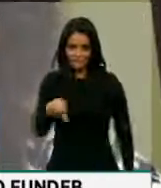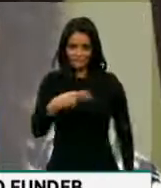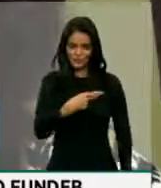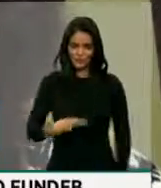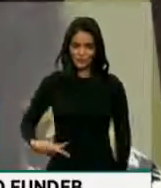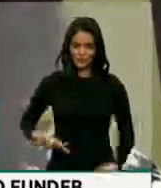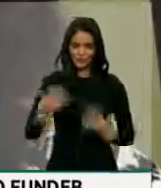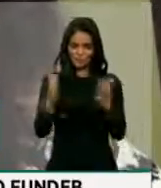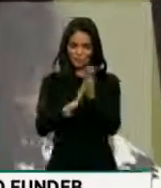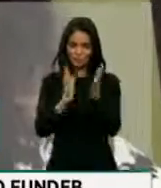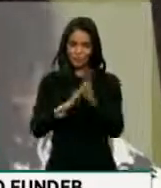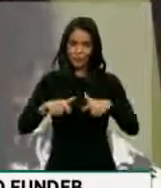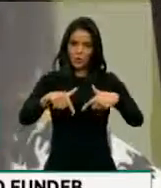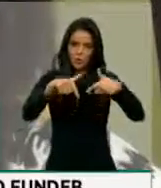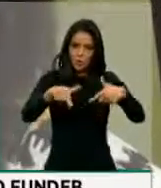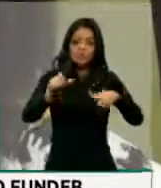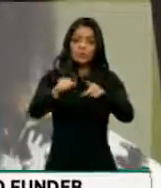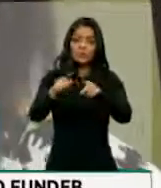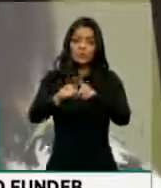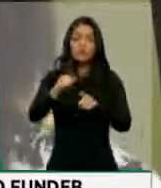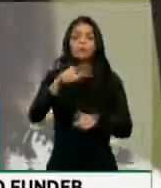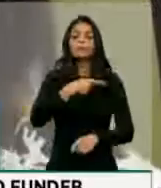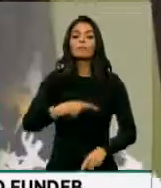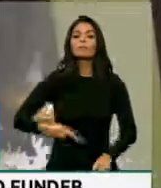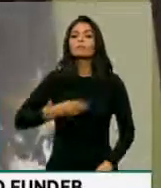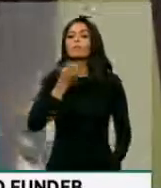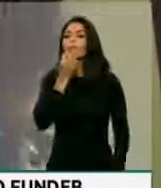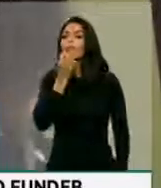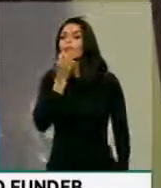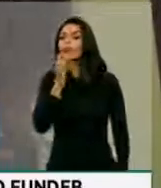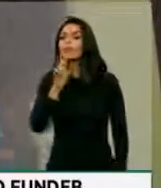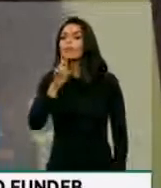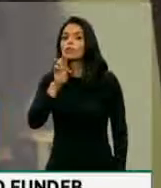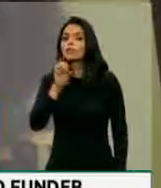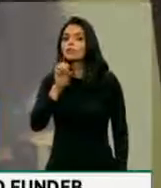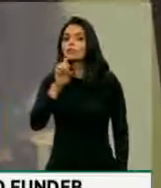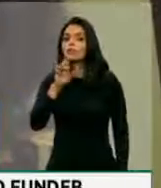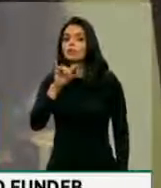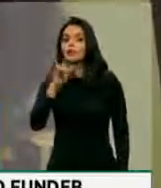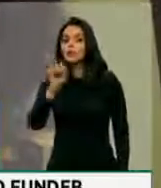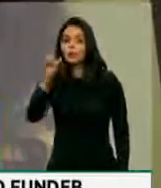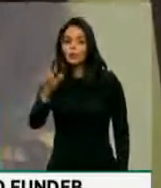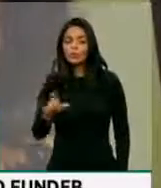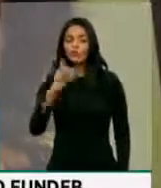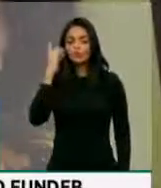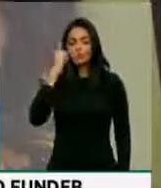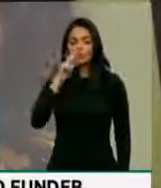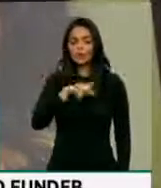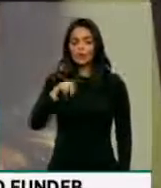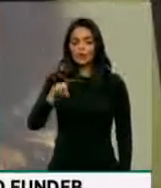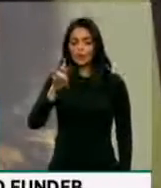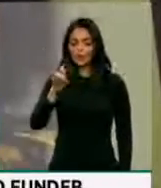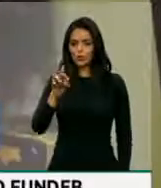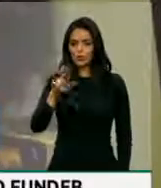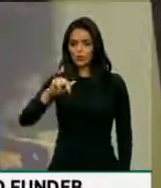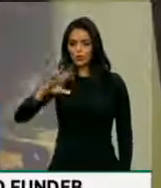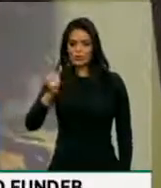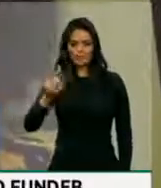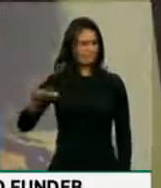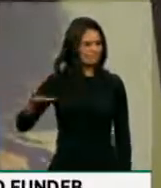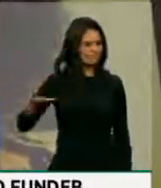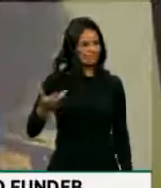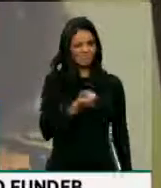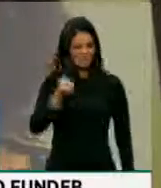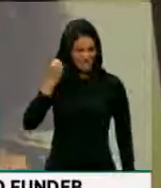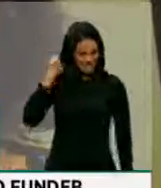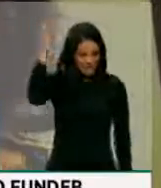o deputado Rodrigo Maia, que teve uma participação muito importante, a deputada Dorinha, que foi uma gigante, o